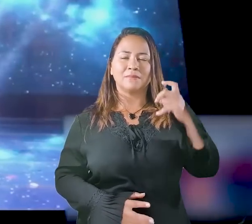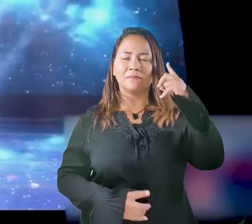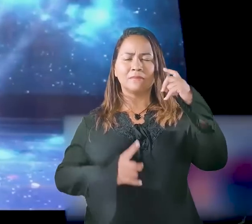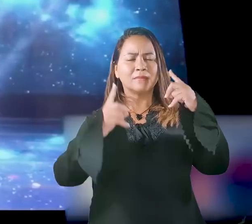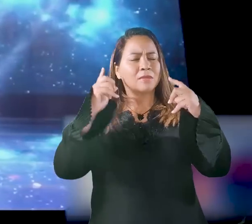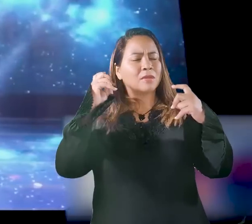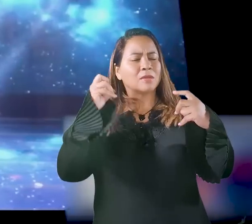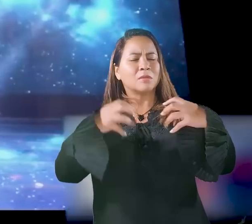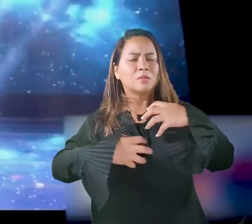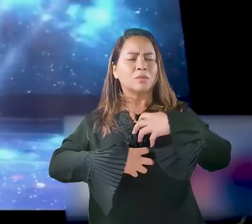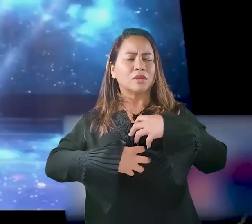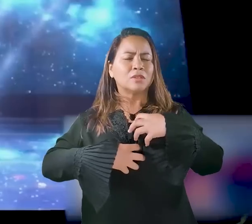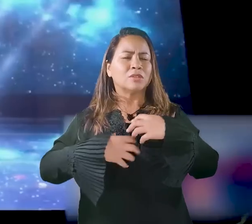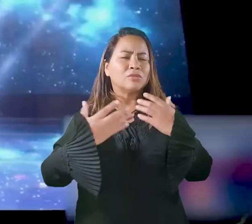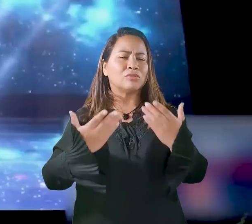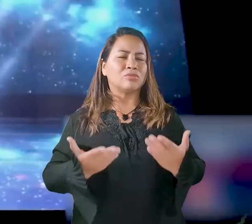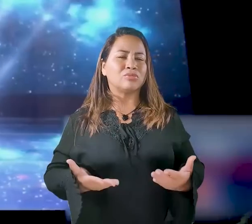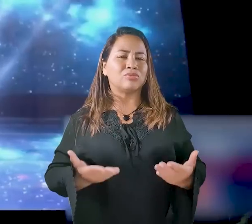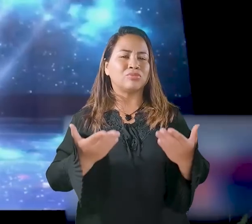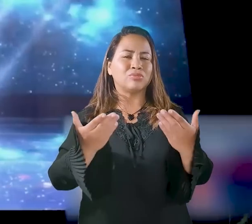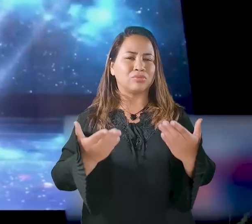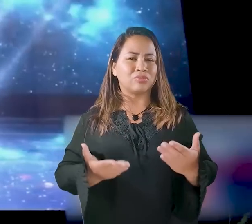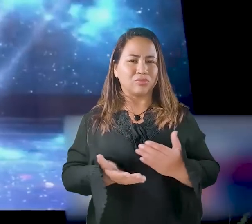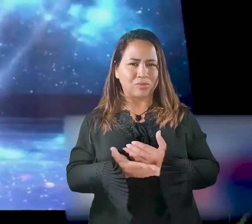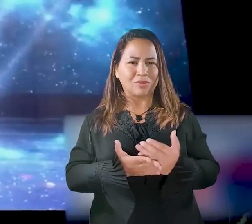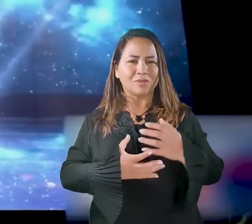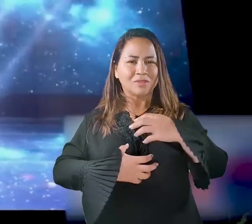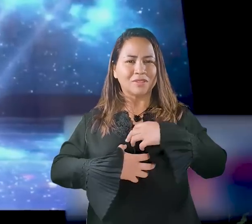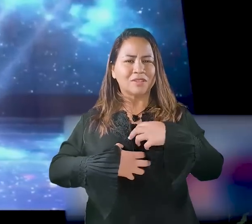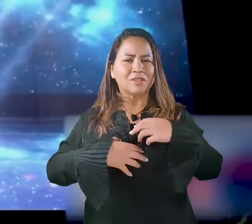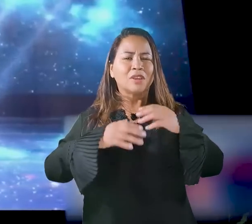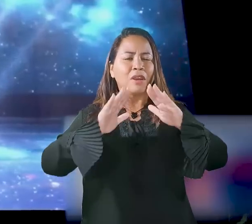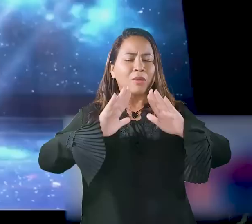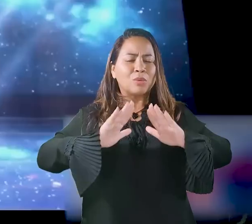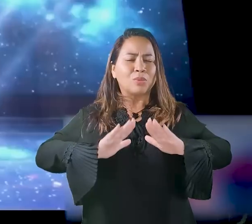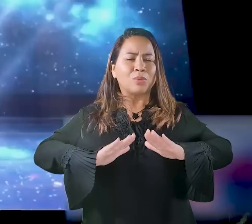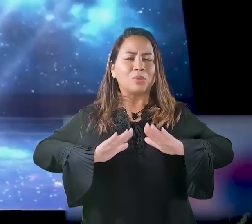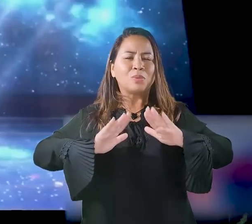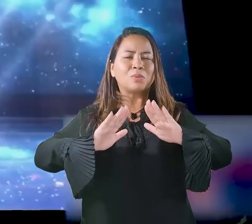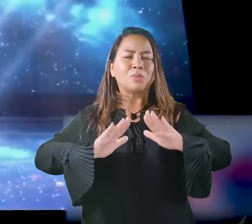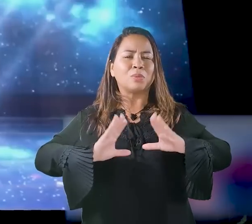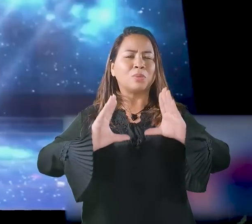Sentiram o estado de relaxamento profundo?